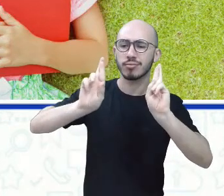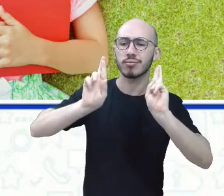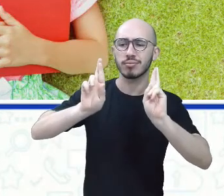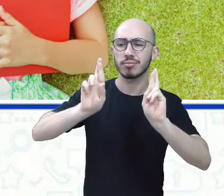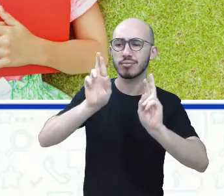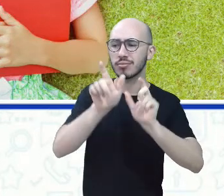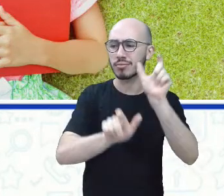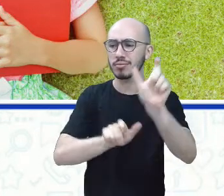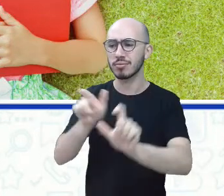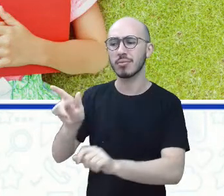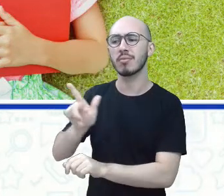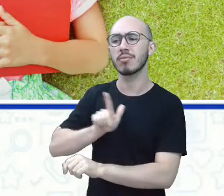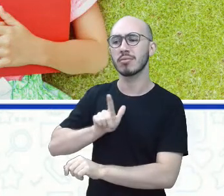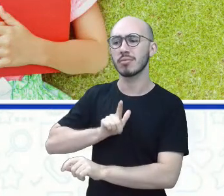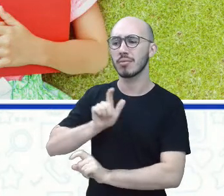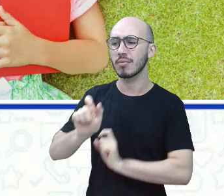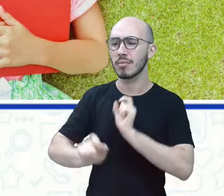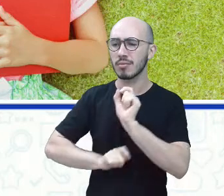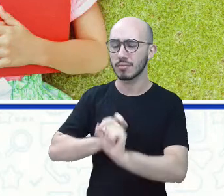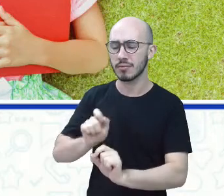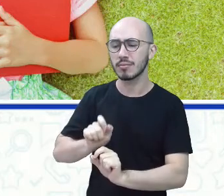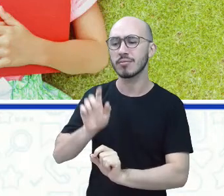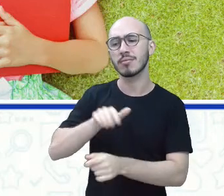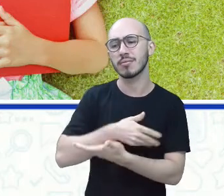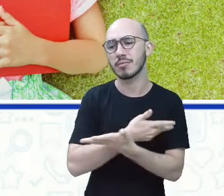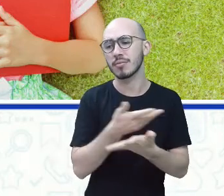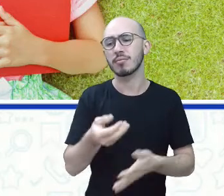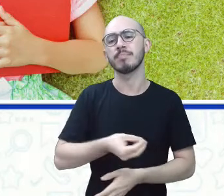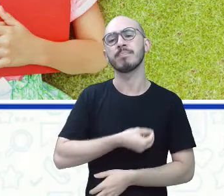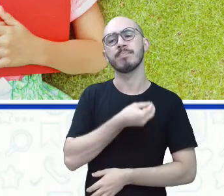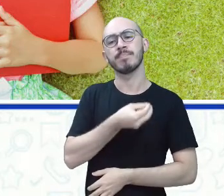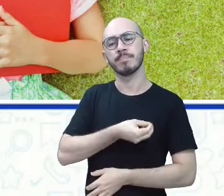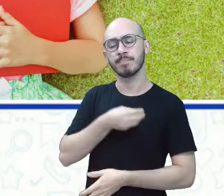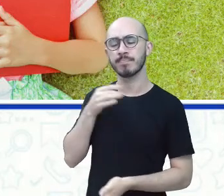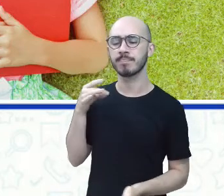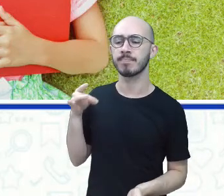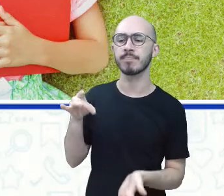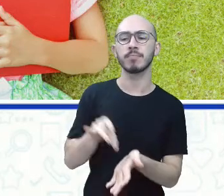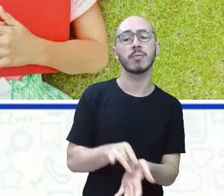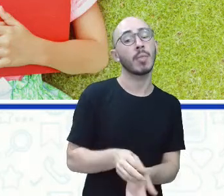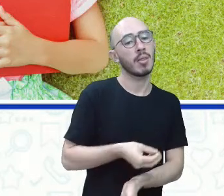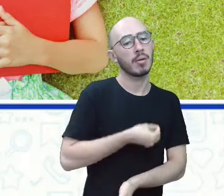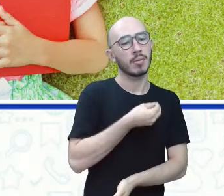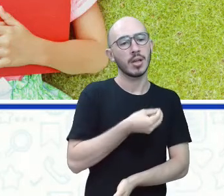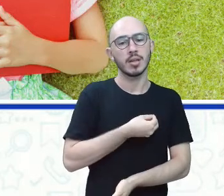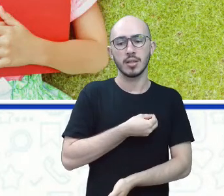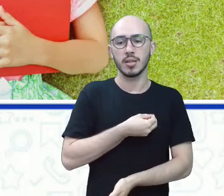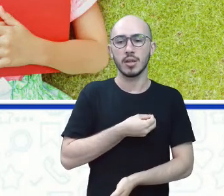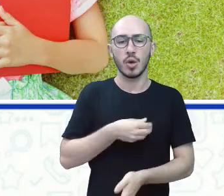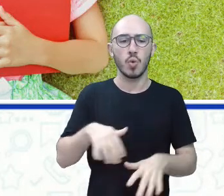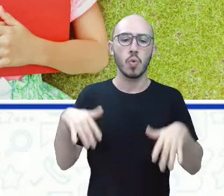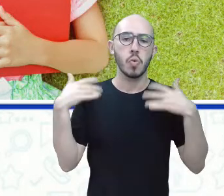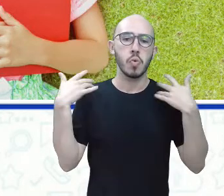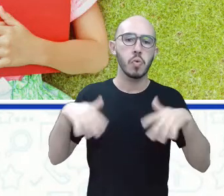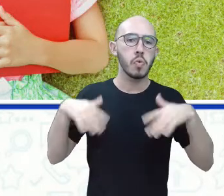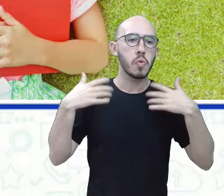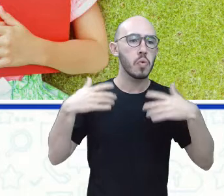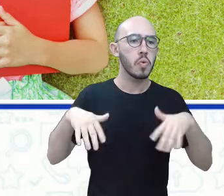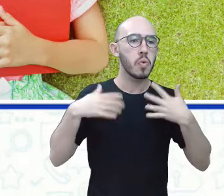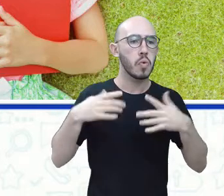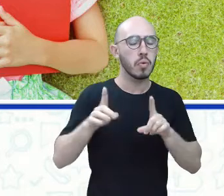eles, considero a enorme realidade. O presente é tão grande, não